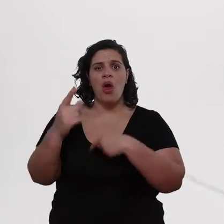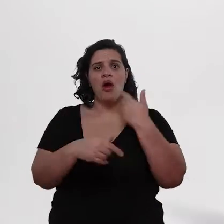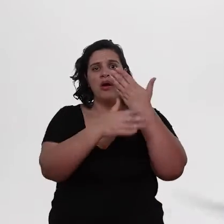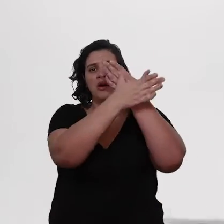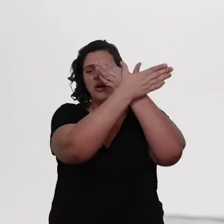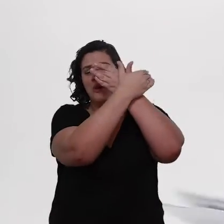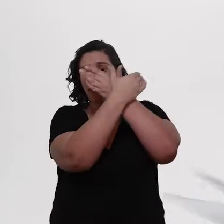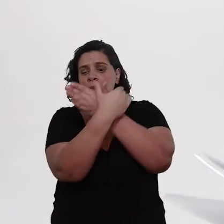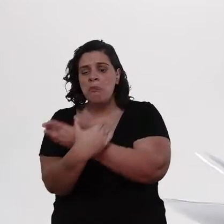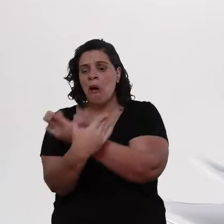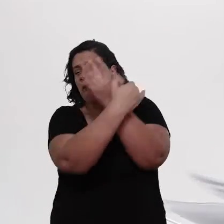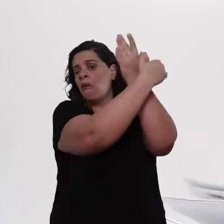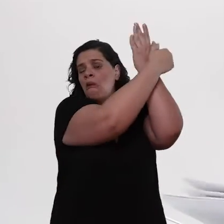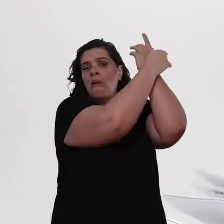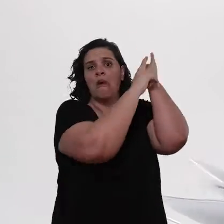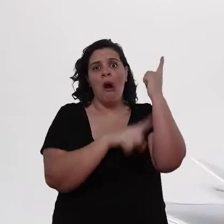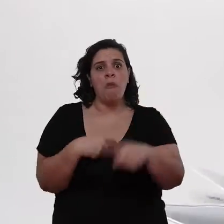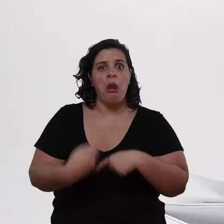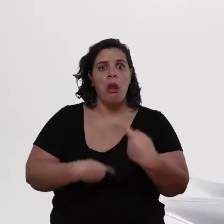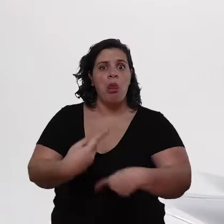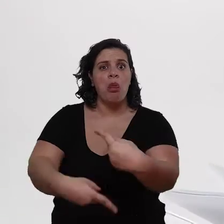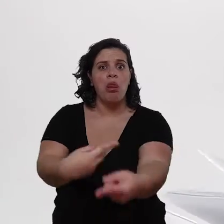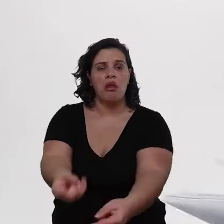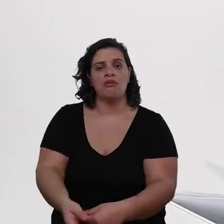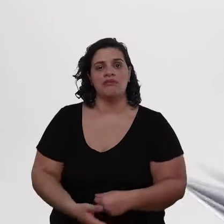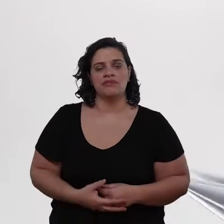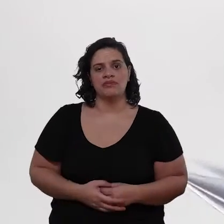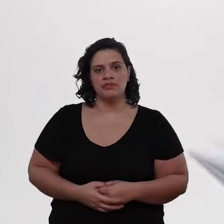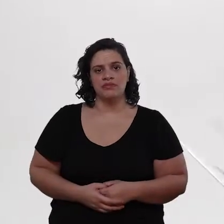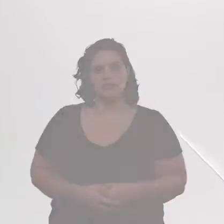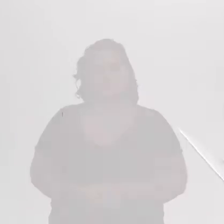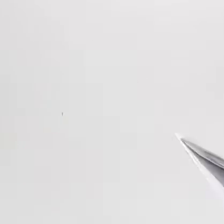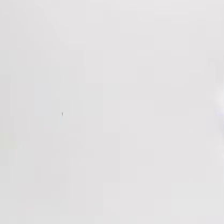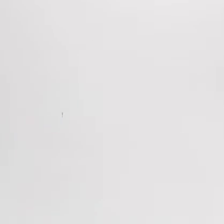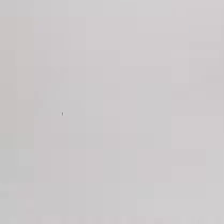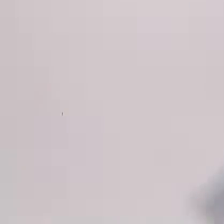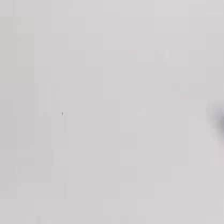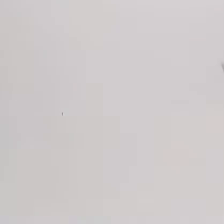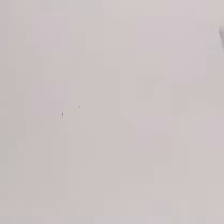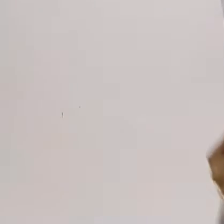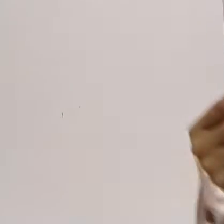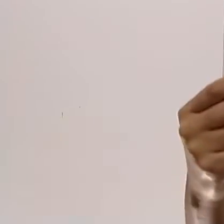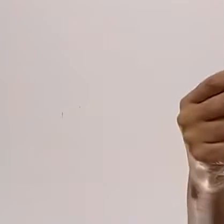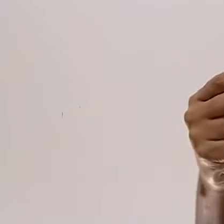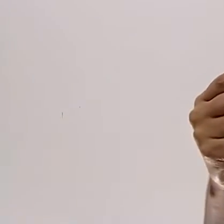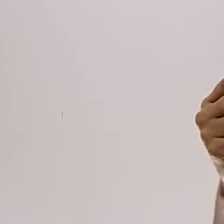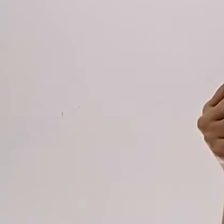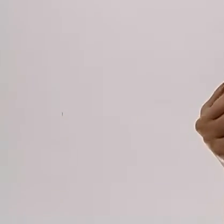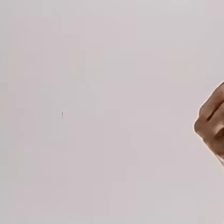Rápido demais para que a borboleta pousasse nele.